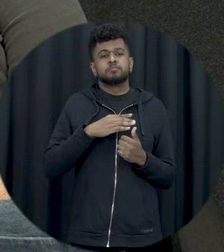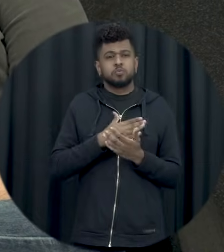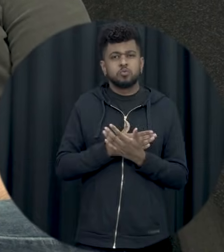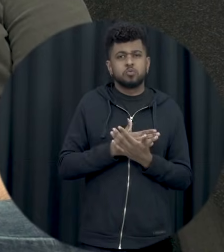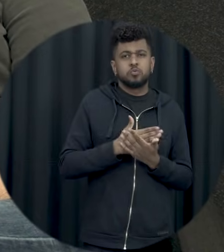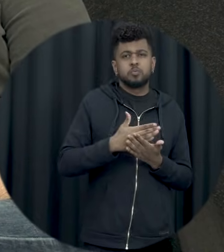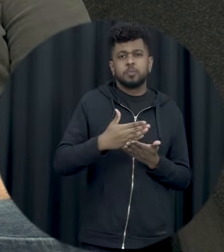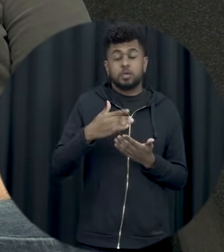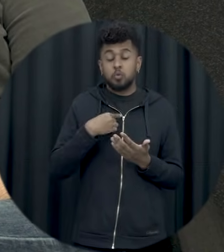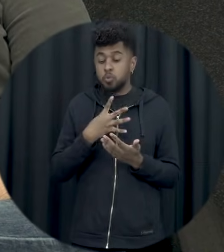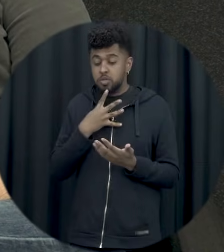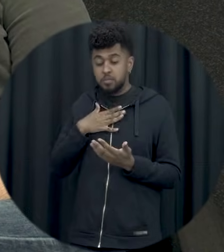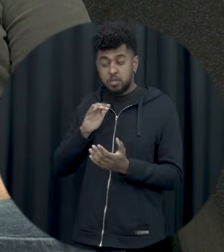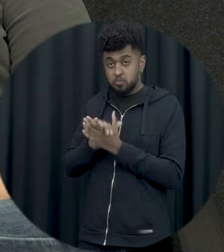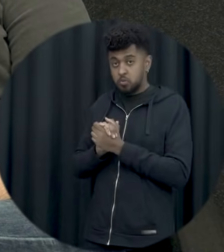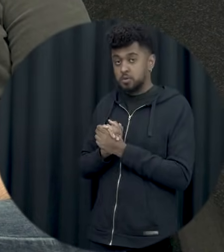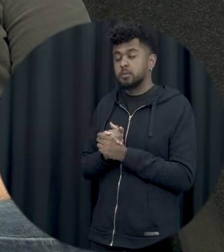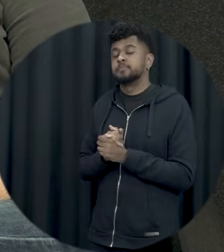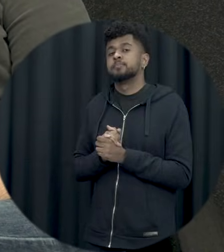mulher, e minha mulher